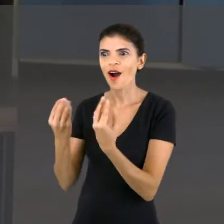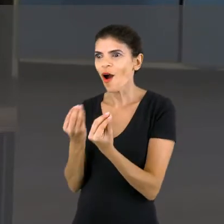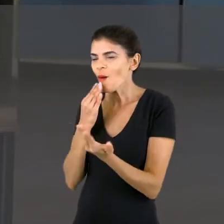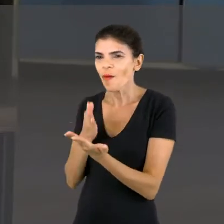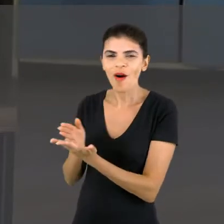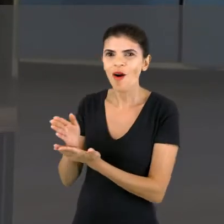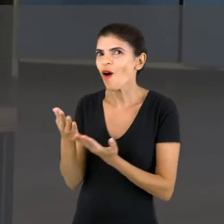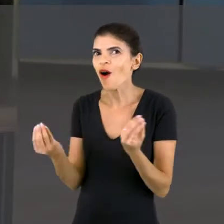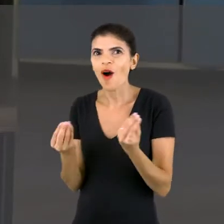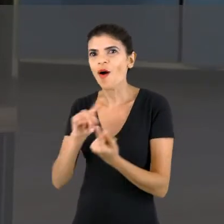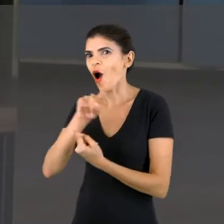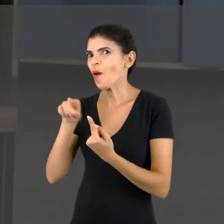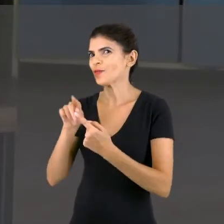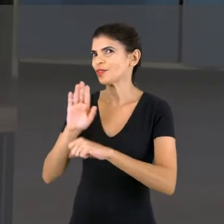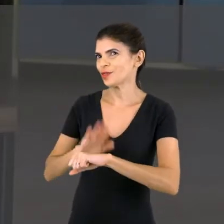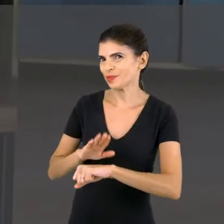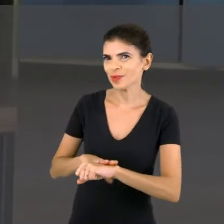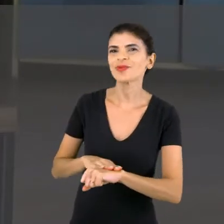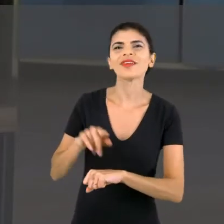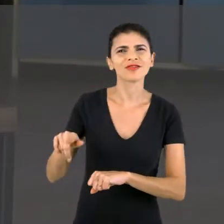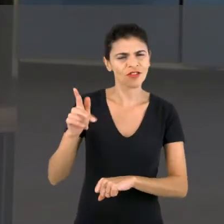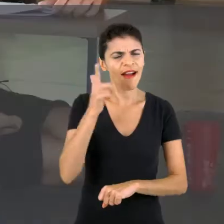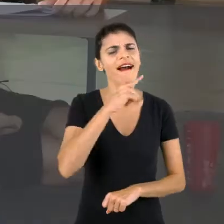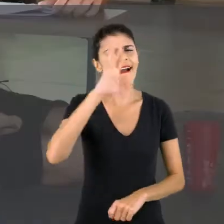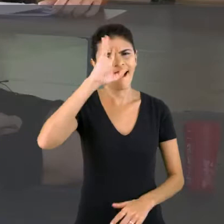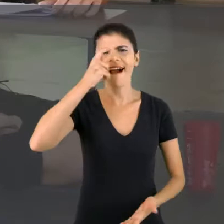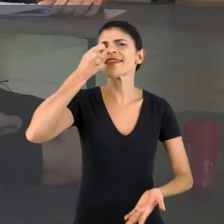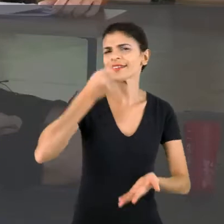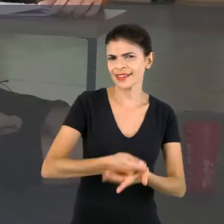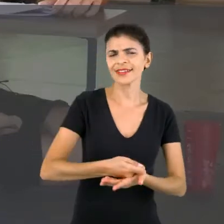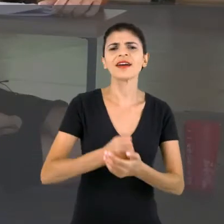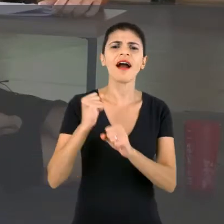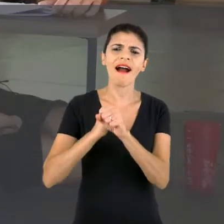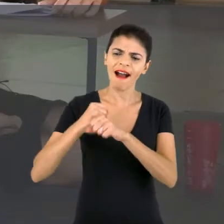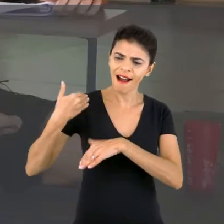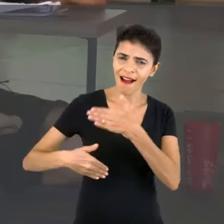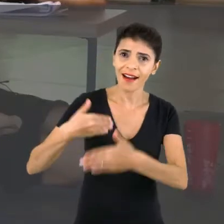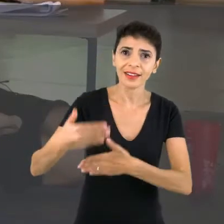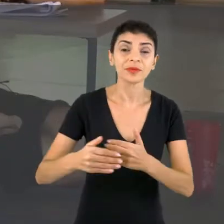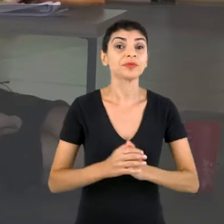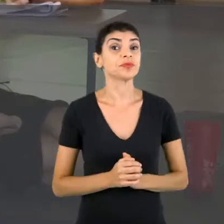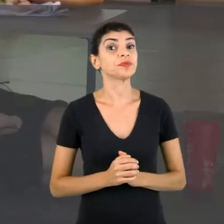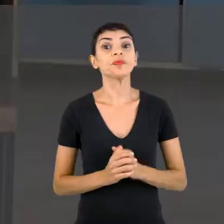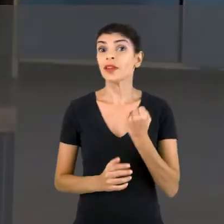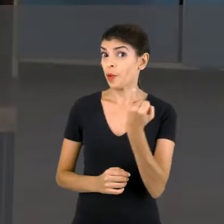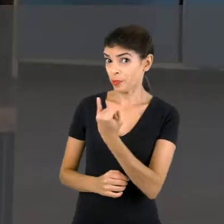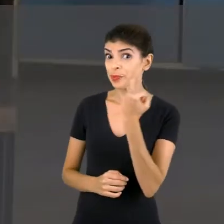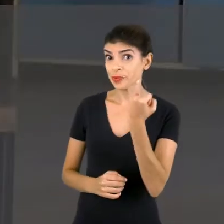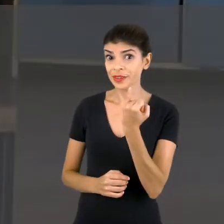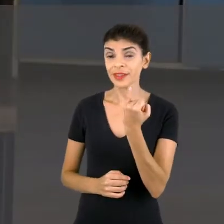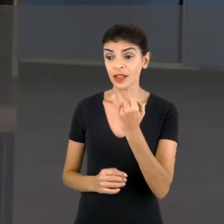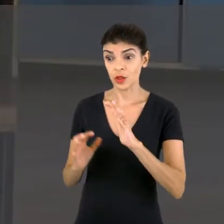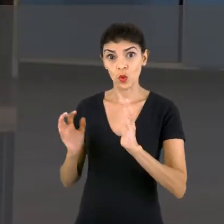junto, qual é a direção que a gente está indo, qual é o nosso objetivo nesse momento. Isso foi determinante para os anos seguintes. Então é